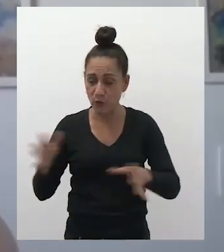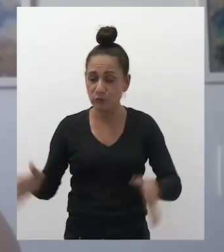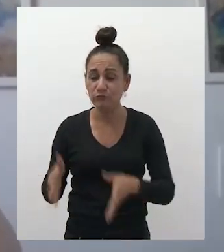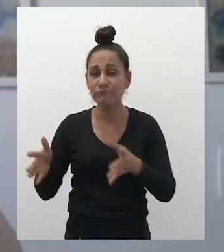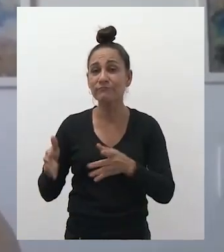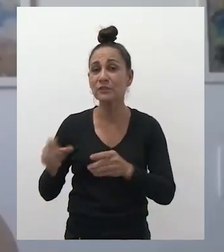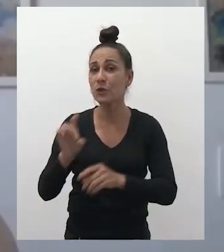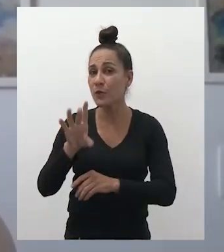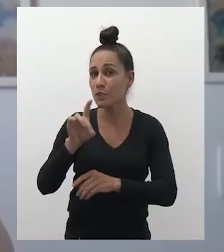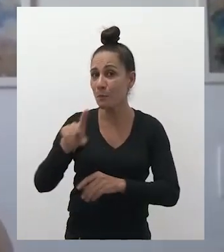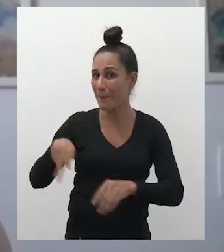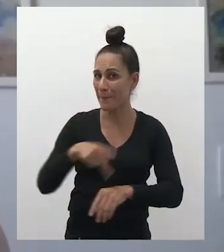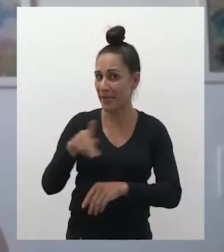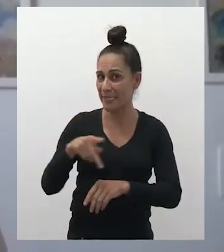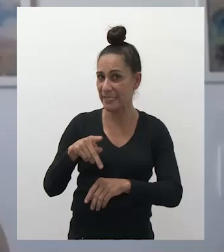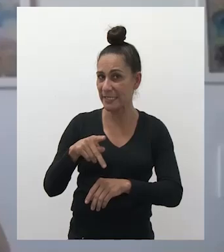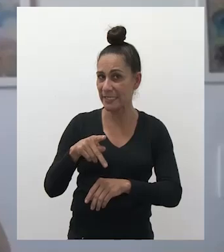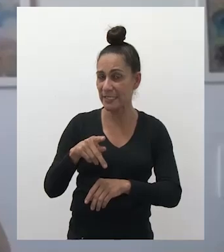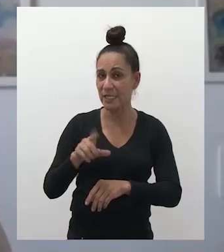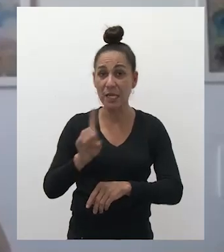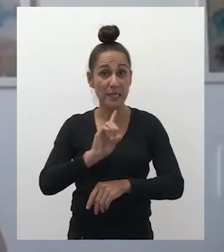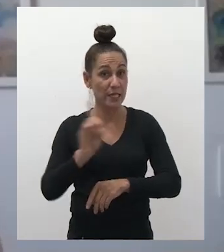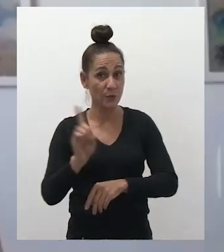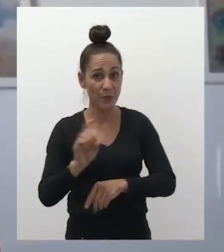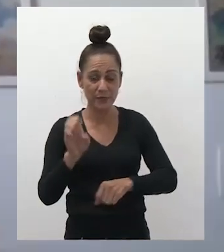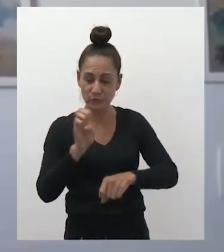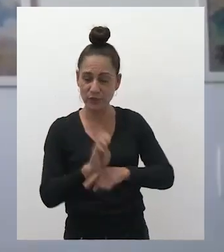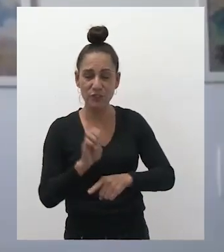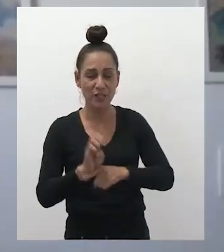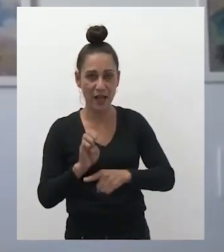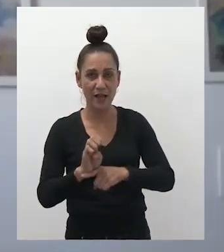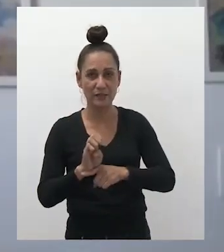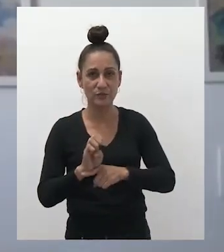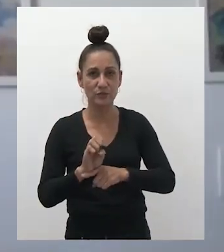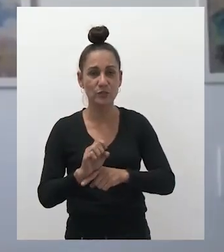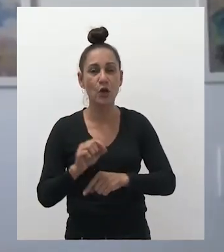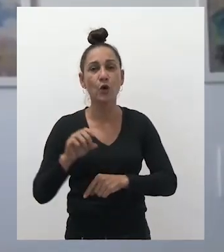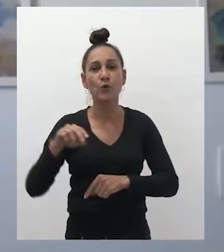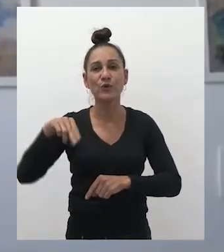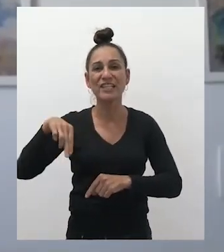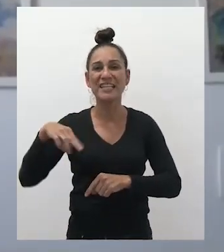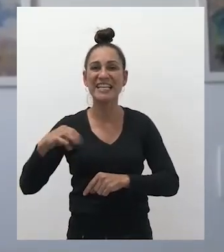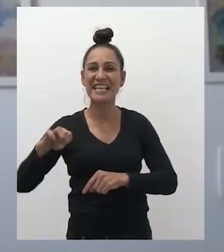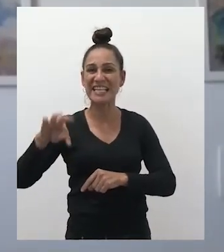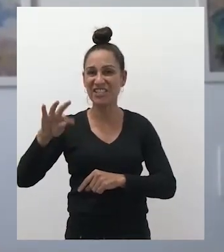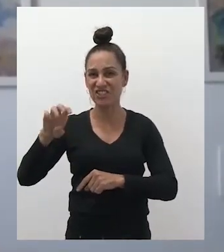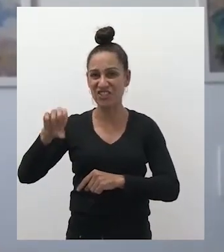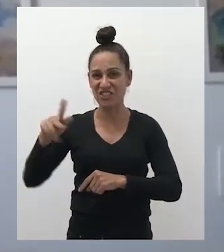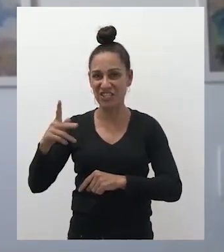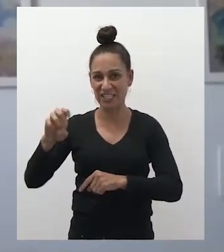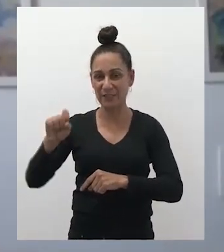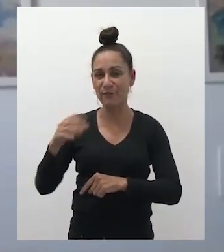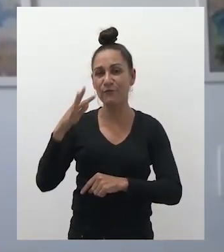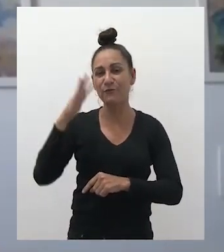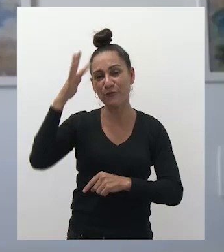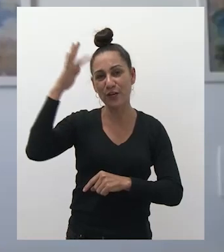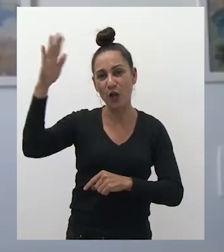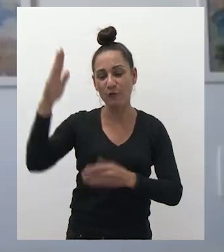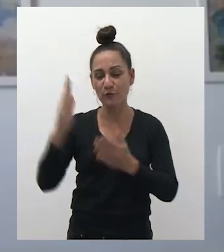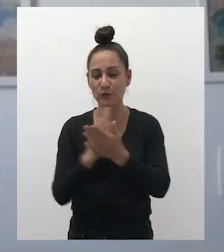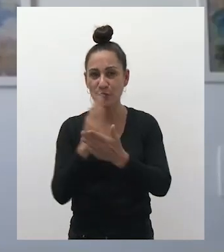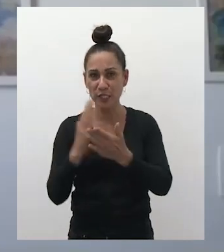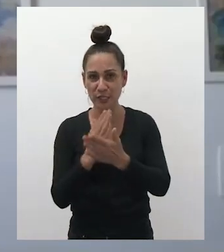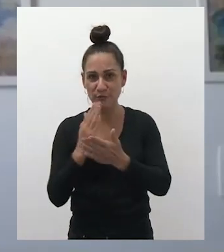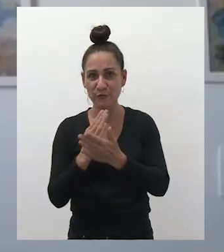dos países, não é dos estados. O Nietzsche, um filósofo nihilista, no livro Assim